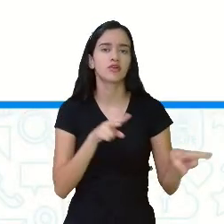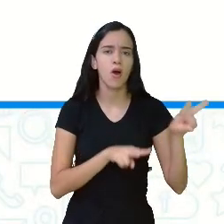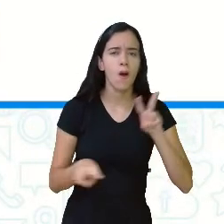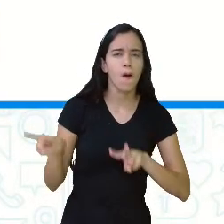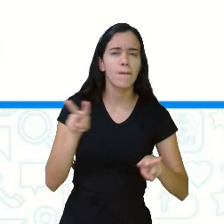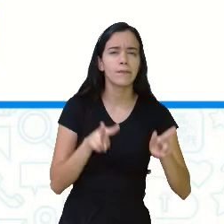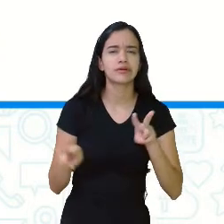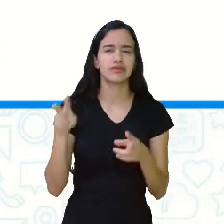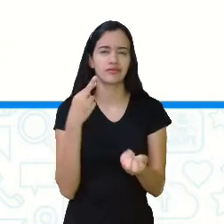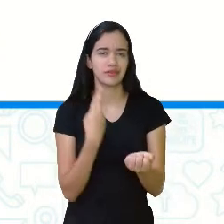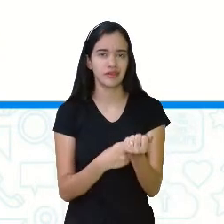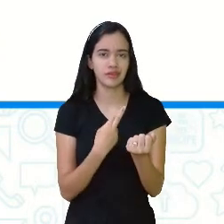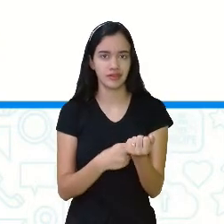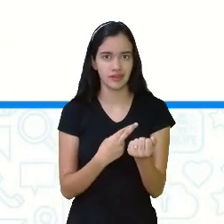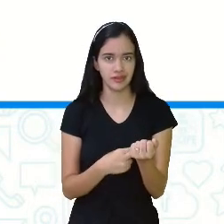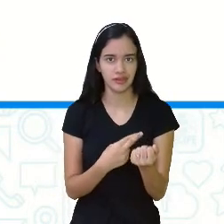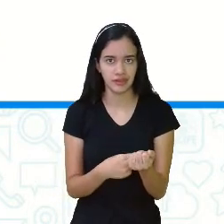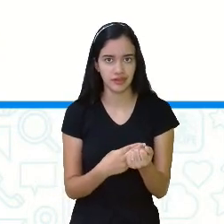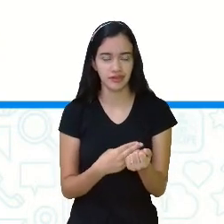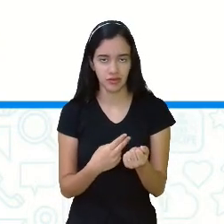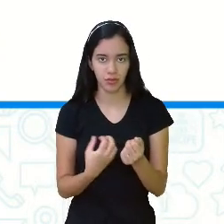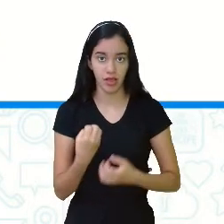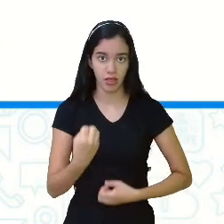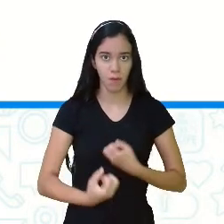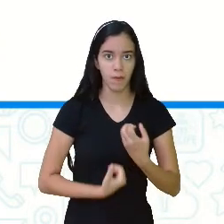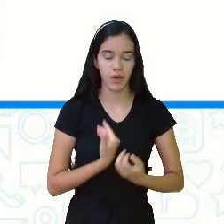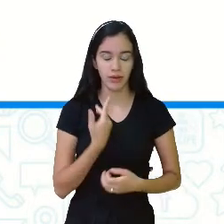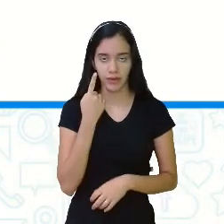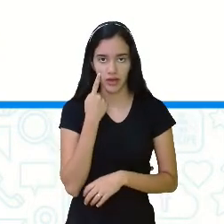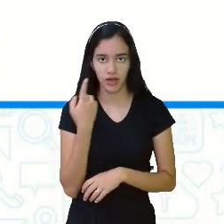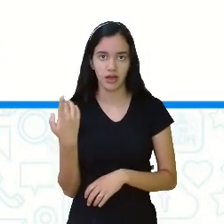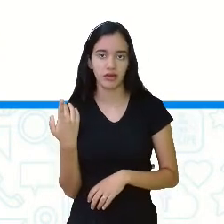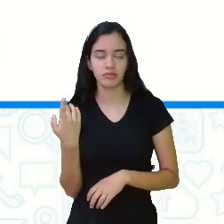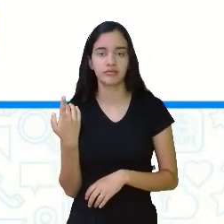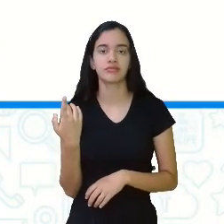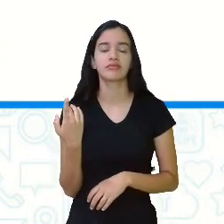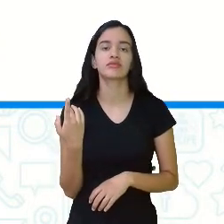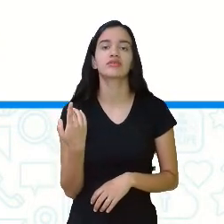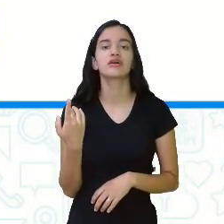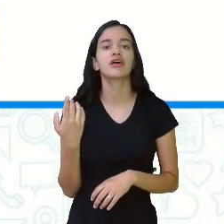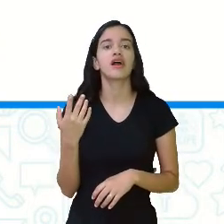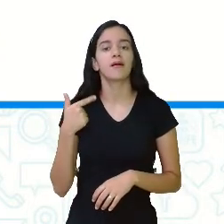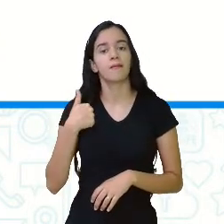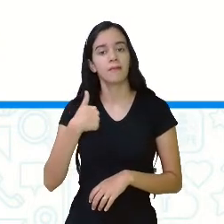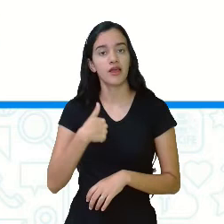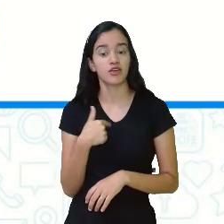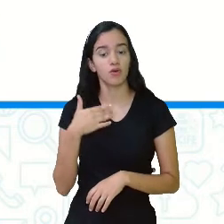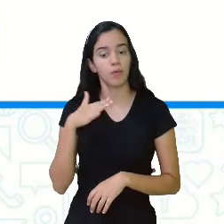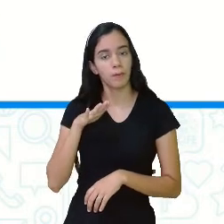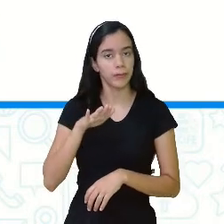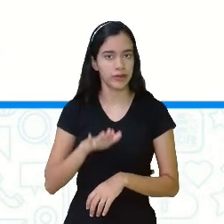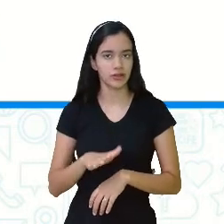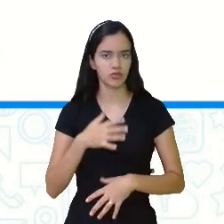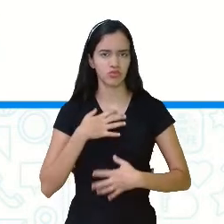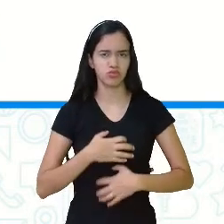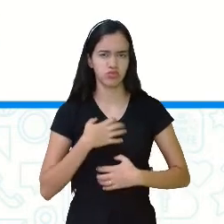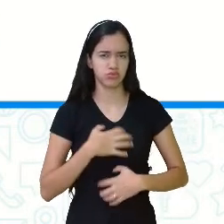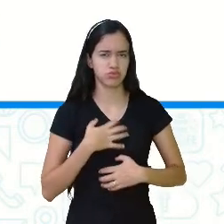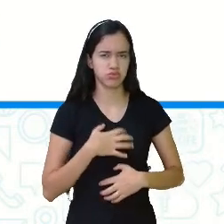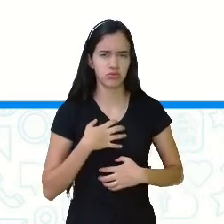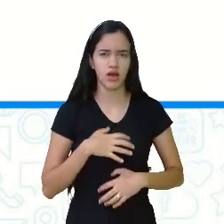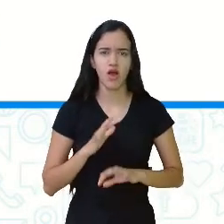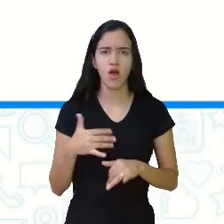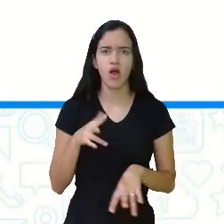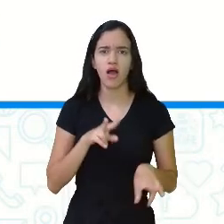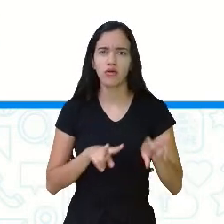as rimas deste poema? Ó, eu sou pequeno, me dizem, e fico muito zangado. Tenho de olhar